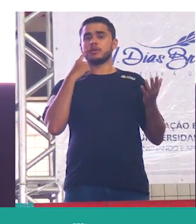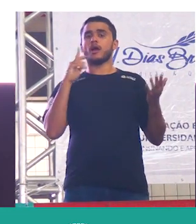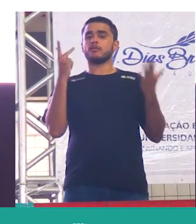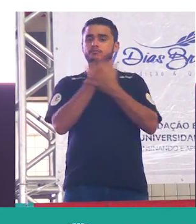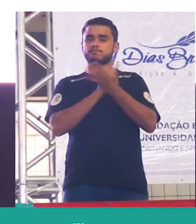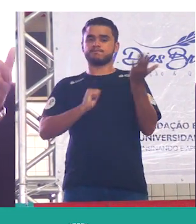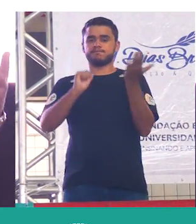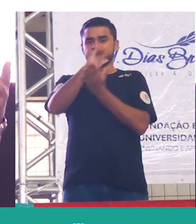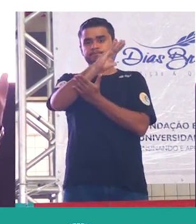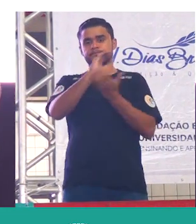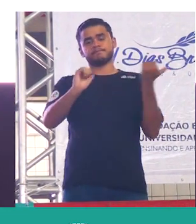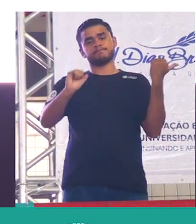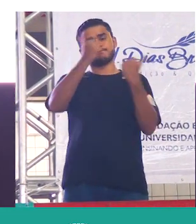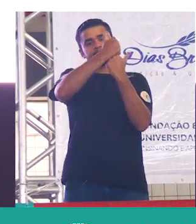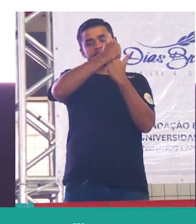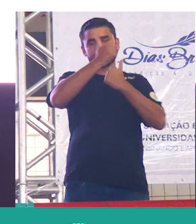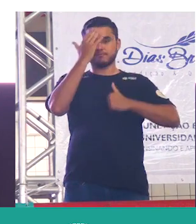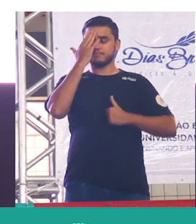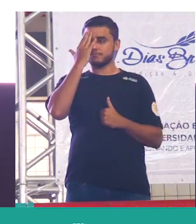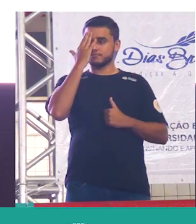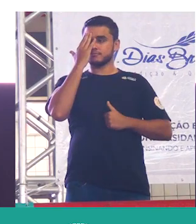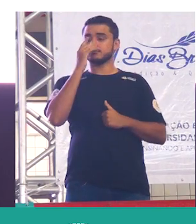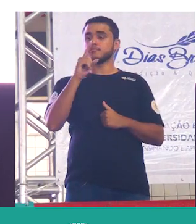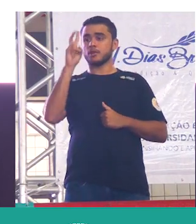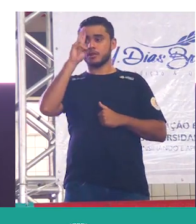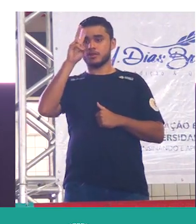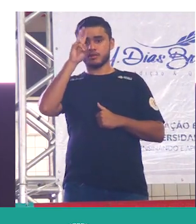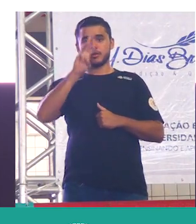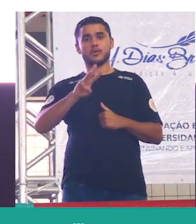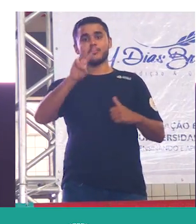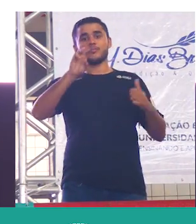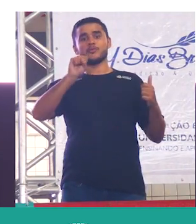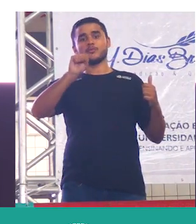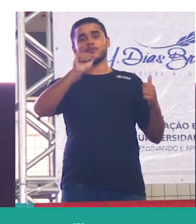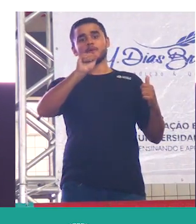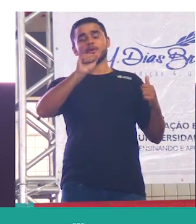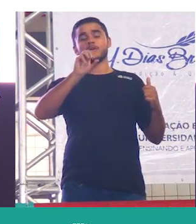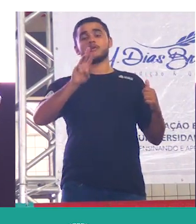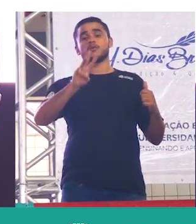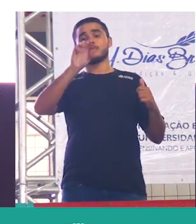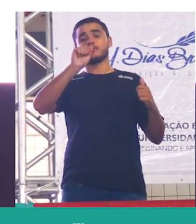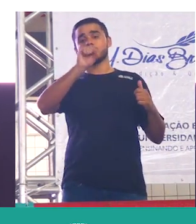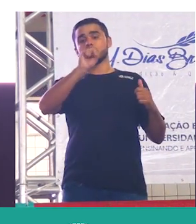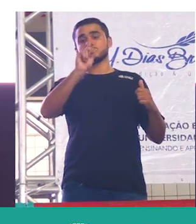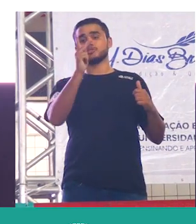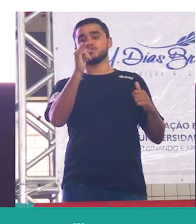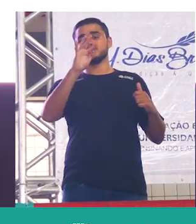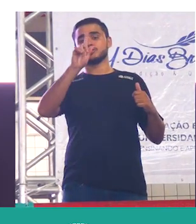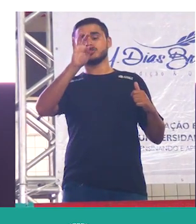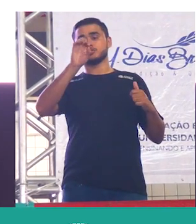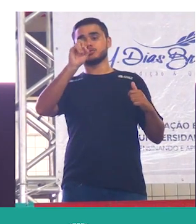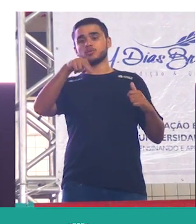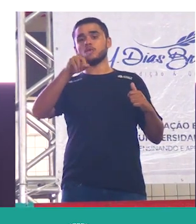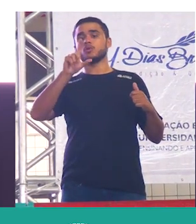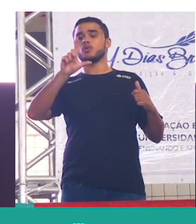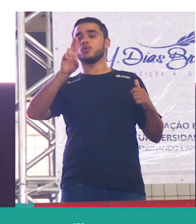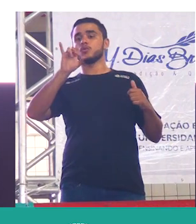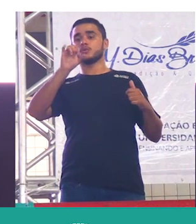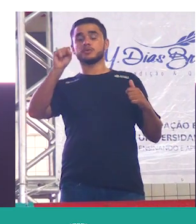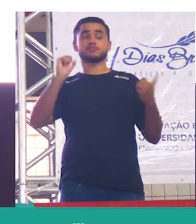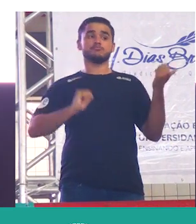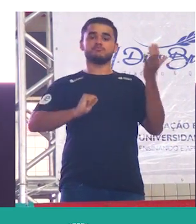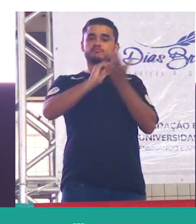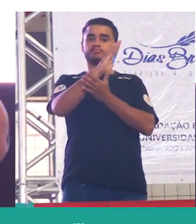golpe, que derrubou o presidente Washington Luiz. E o Vargas conseguiu ficar 15 anos,